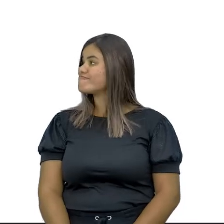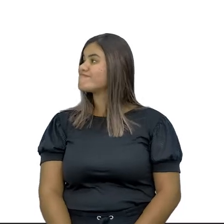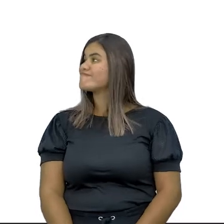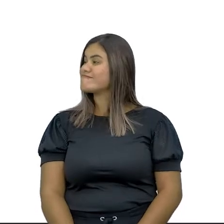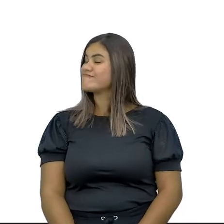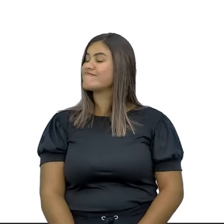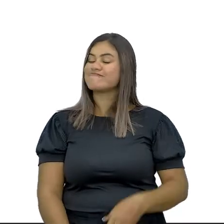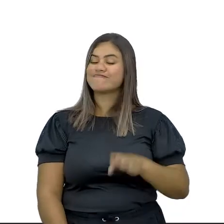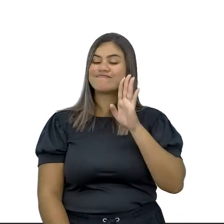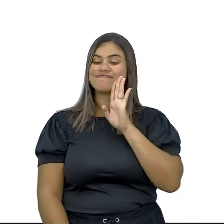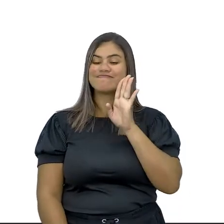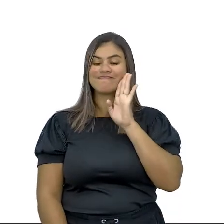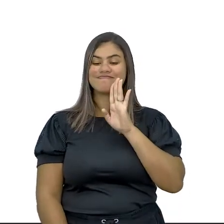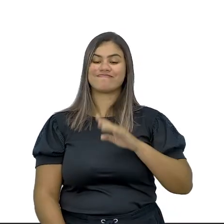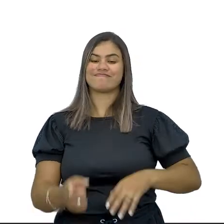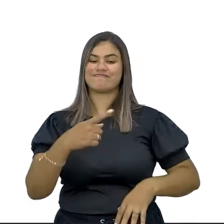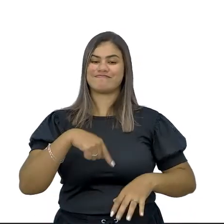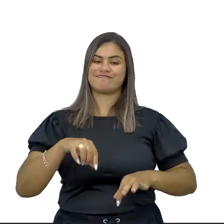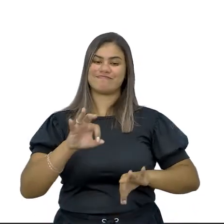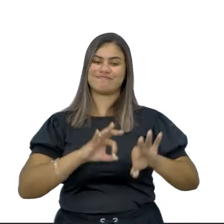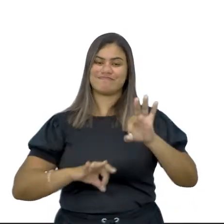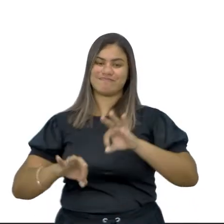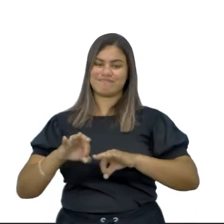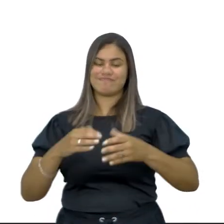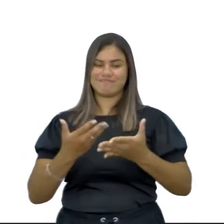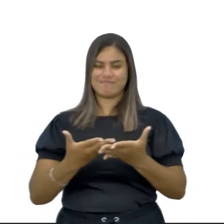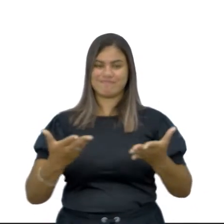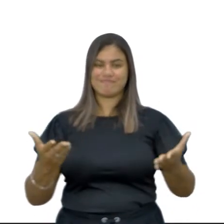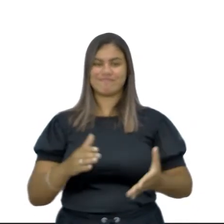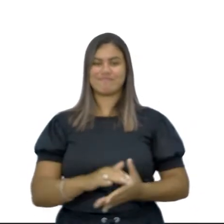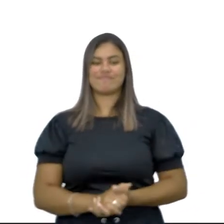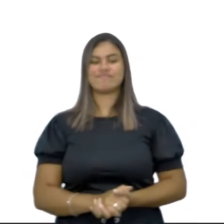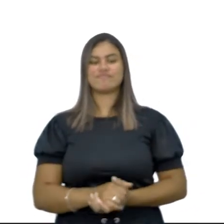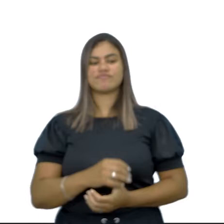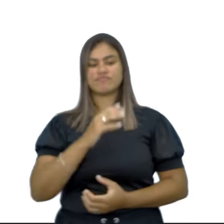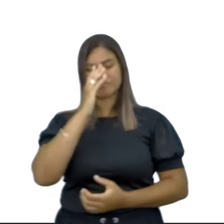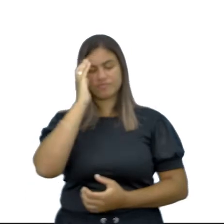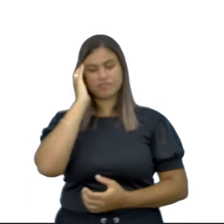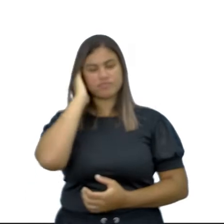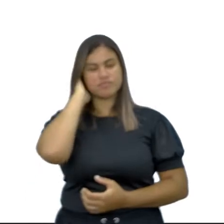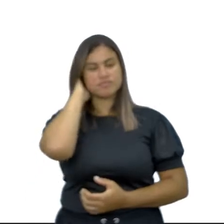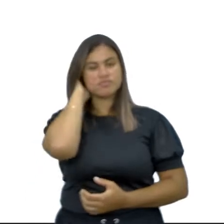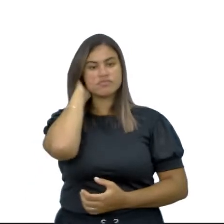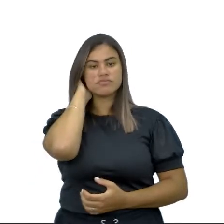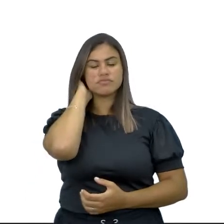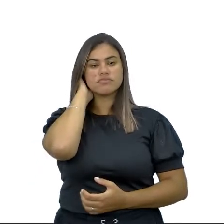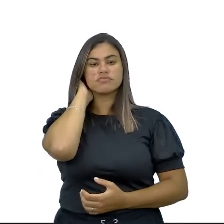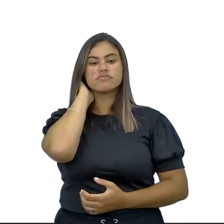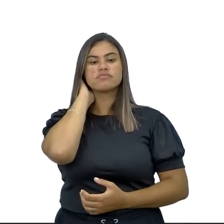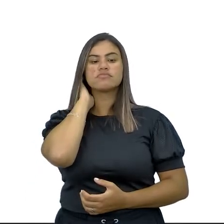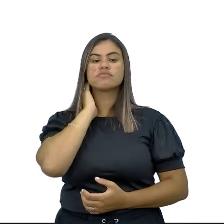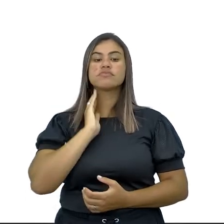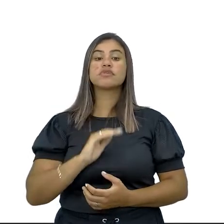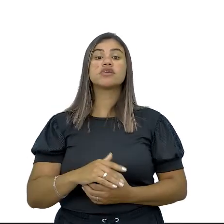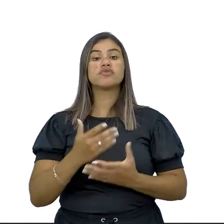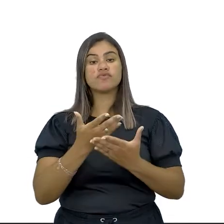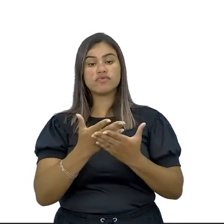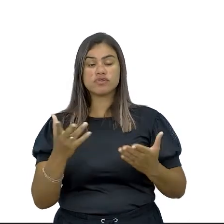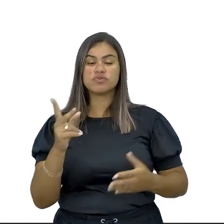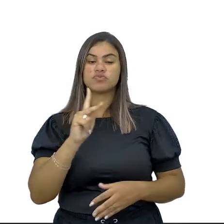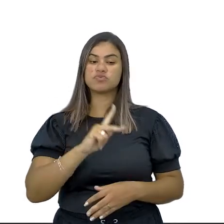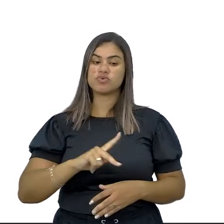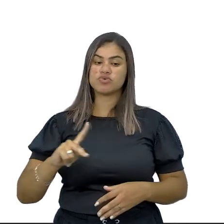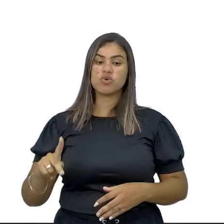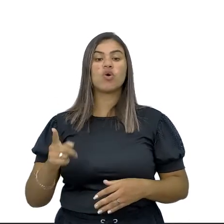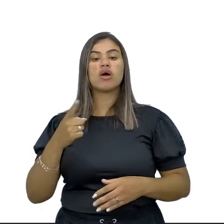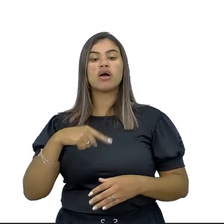nós estamos, aliás, preparando para vocês. E, né, meus colegas professores, minhas colegas professoras,